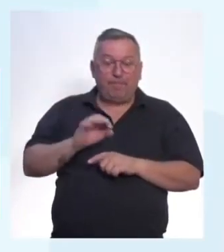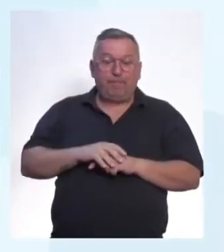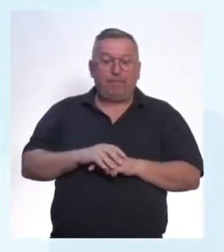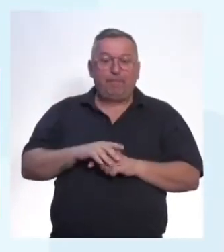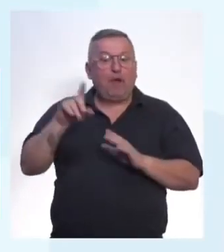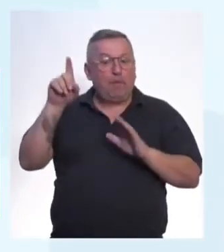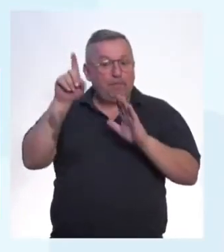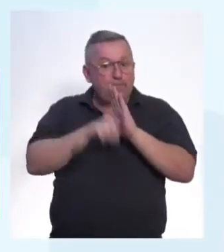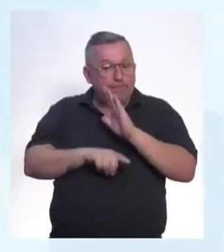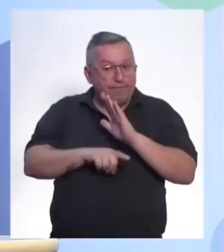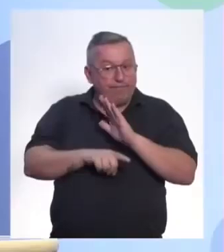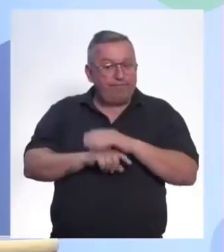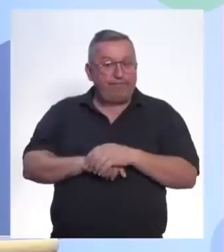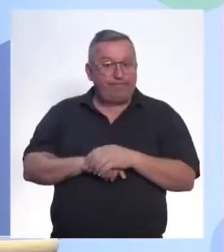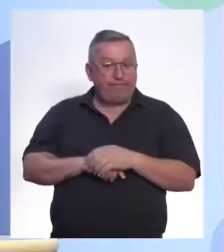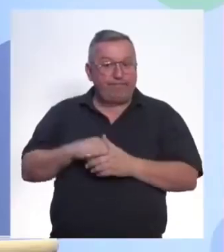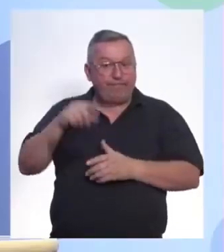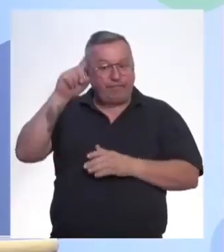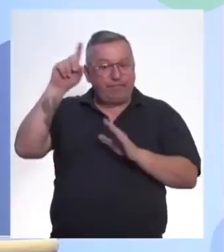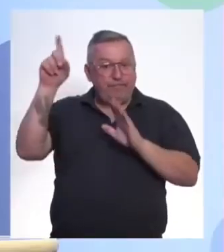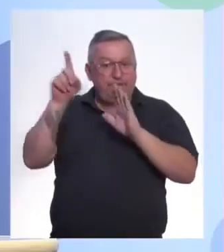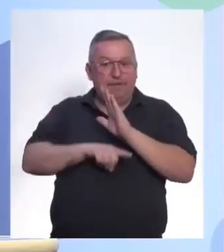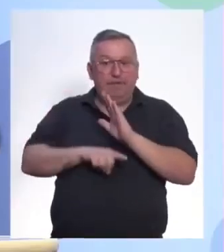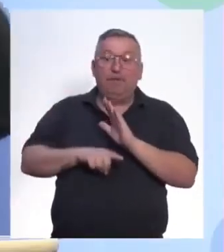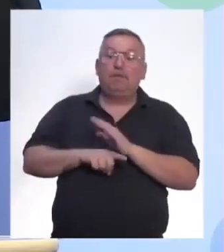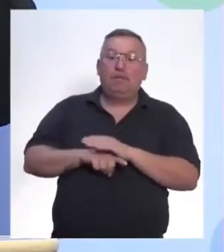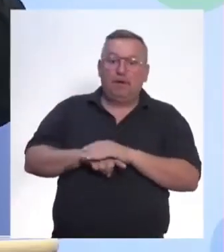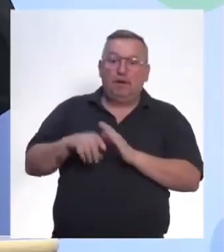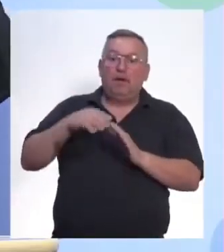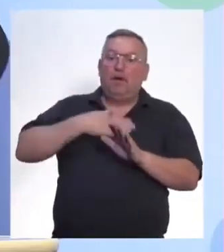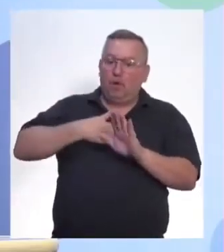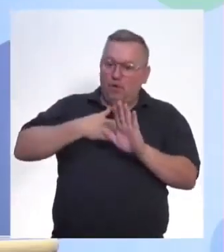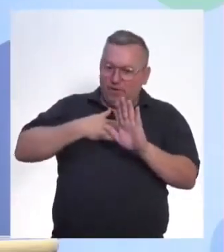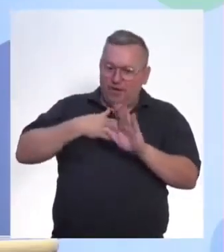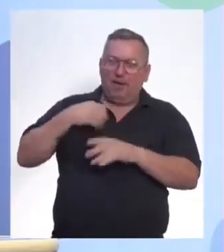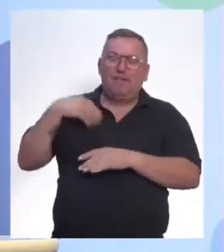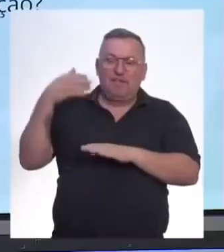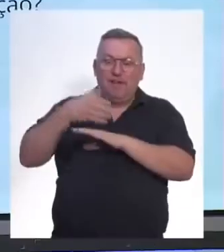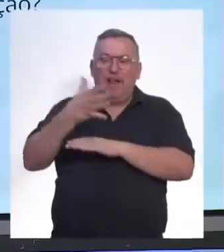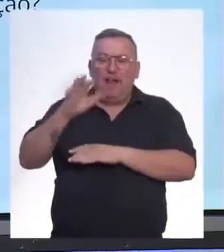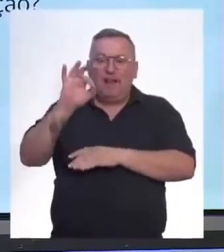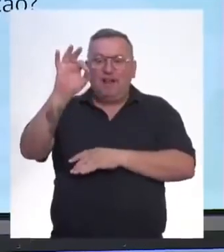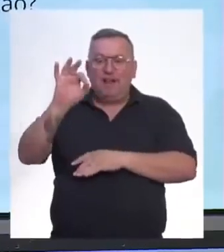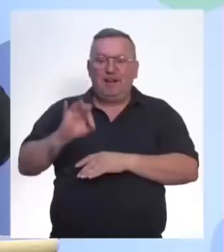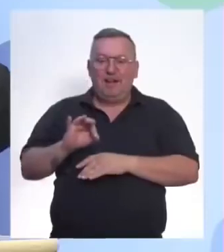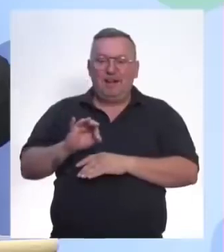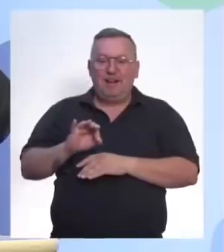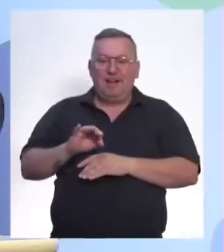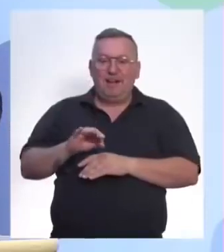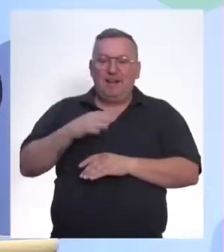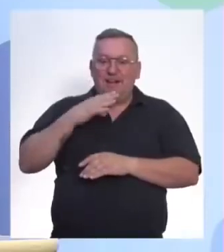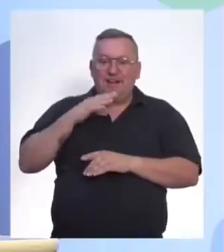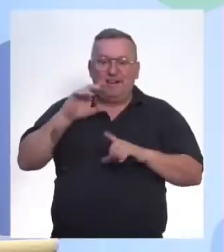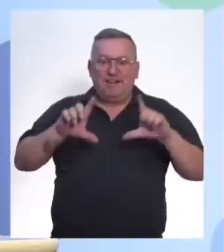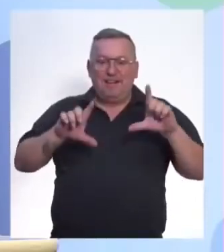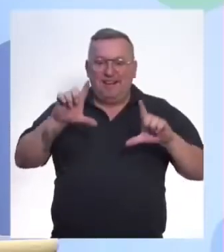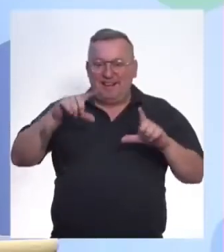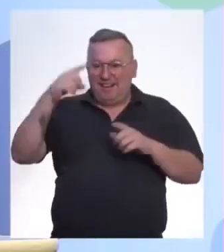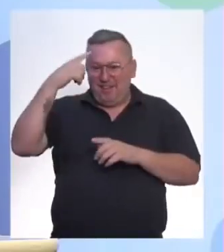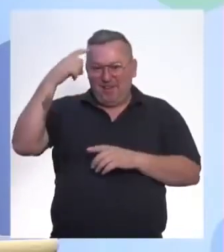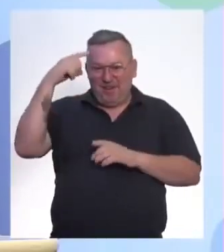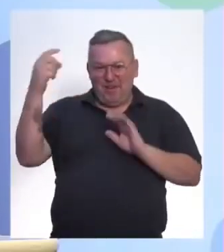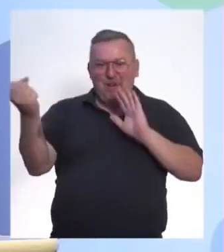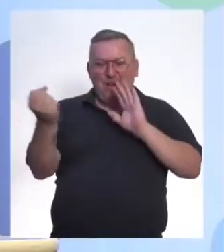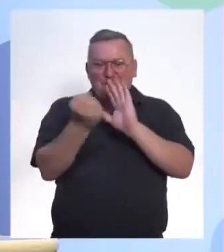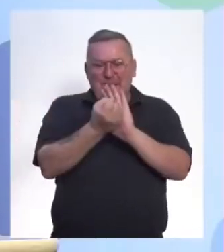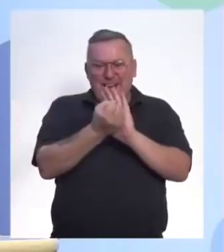promoção, Alessandra? Na dia da promoção tem desconto? Tem desconto. Gostei dessa. 10%. Eu não conheço a sua televisão, não, a que você criou aí,